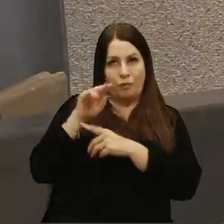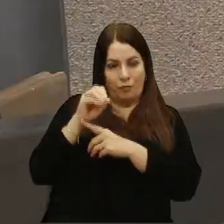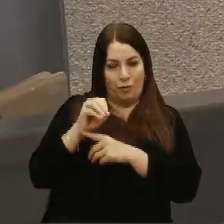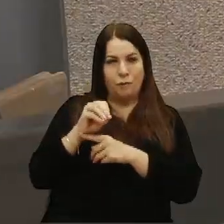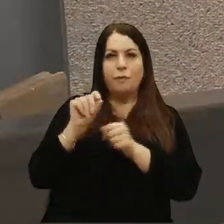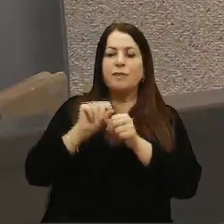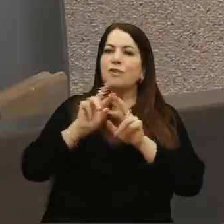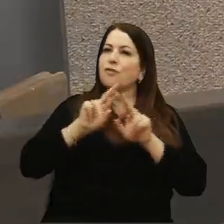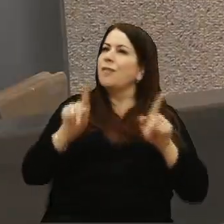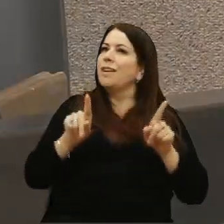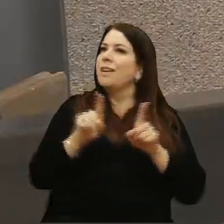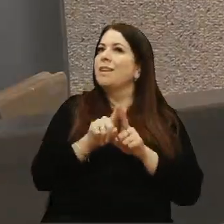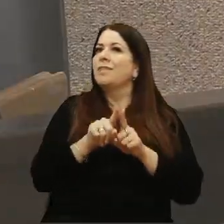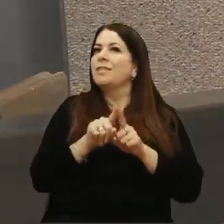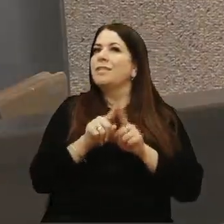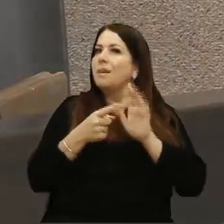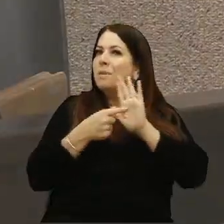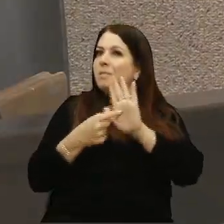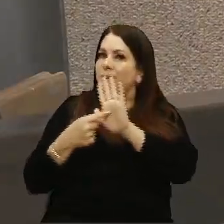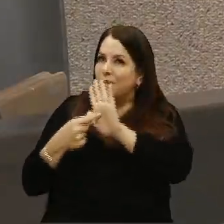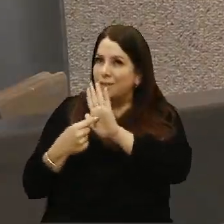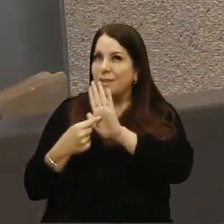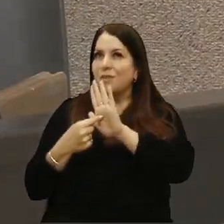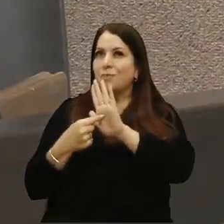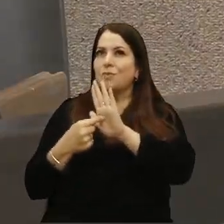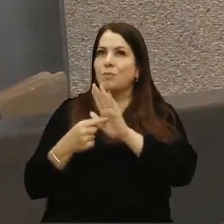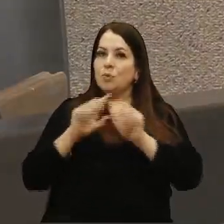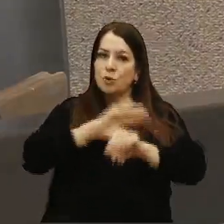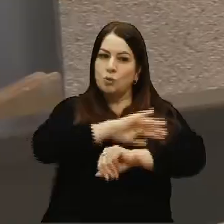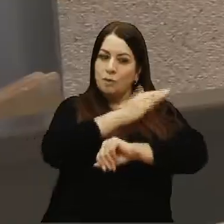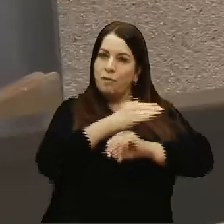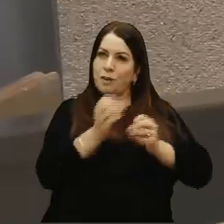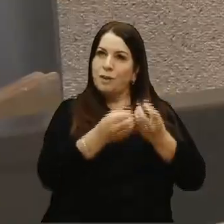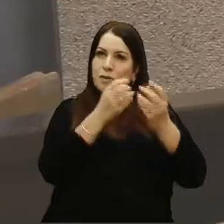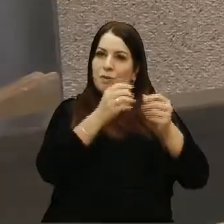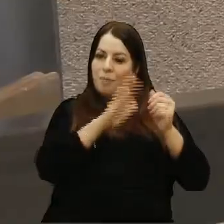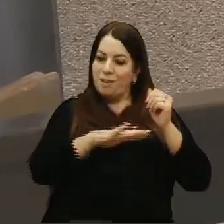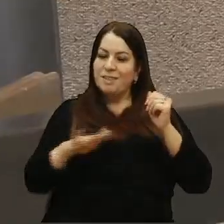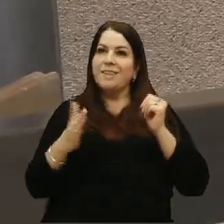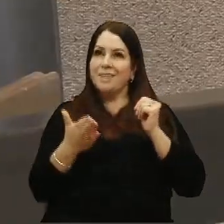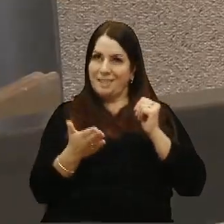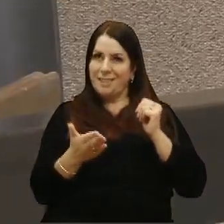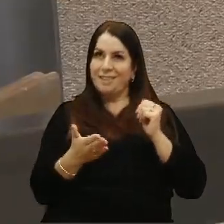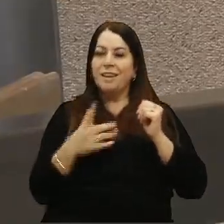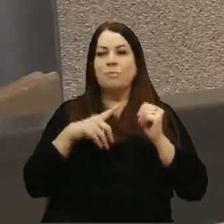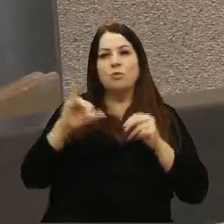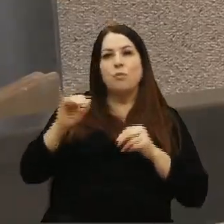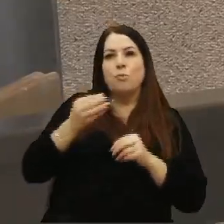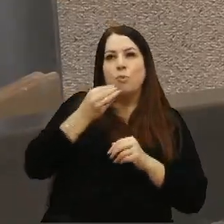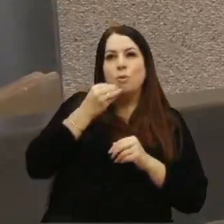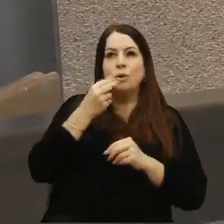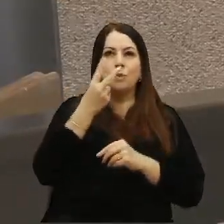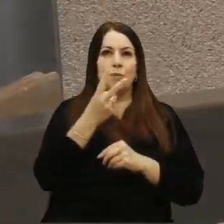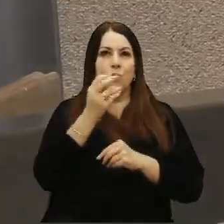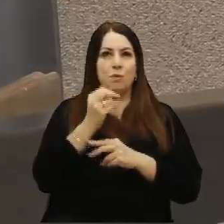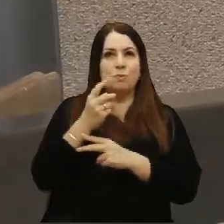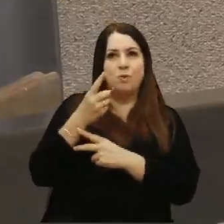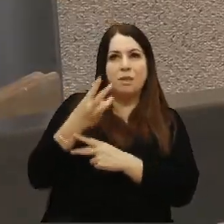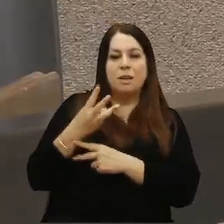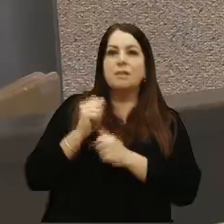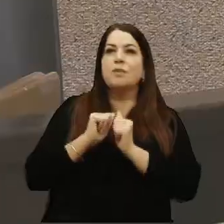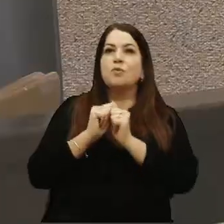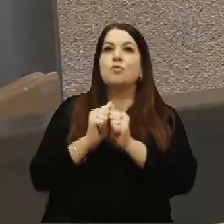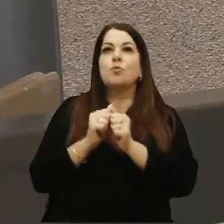fazia diversas apresentações nos pavilhões para as crianças. Depois tive a oportunidade, em 2013, de